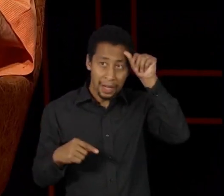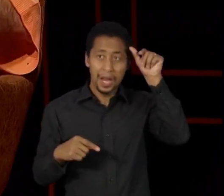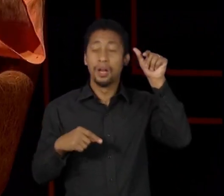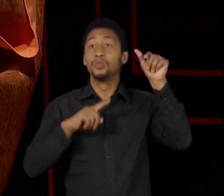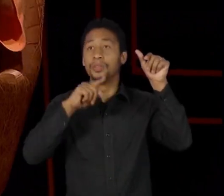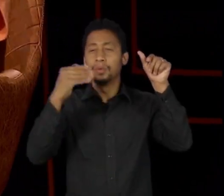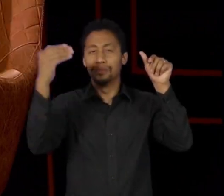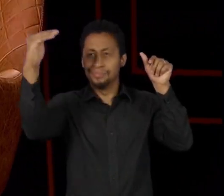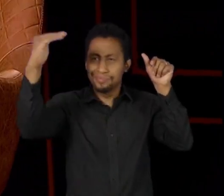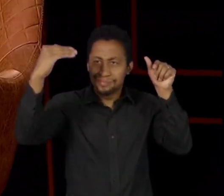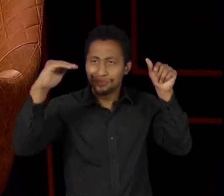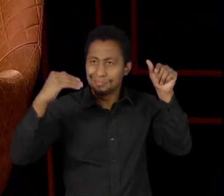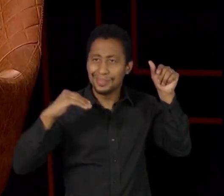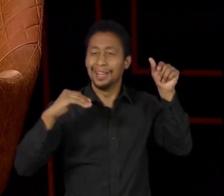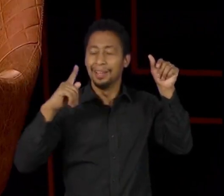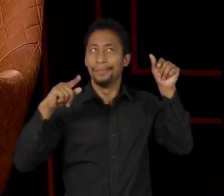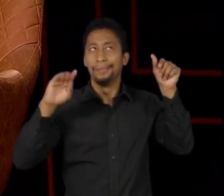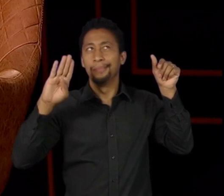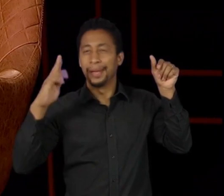Belo Horizonte,